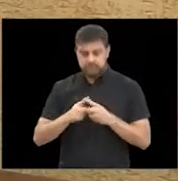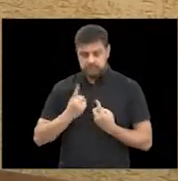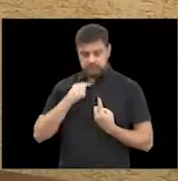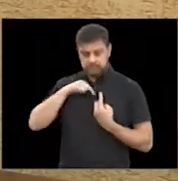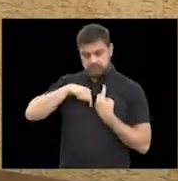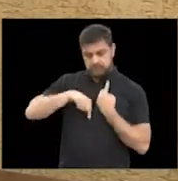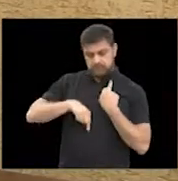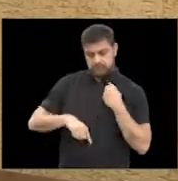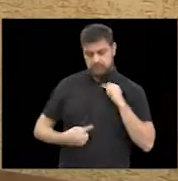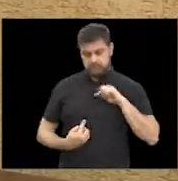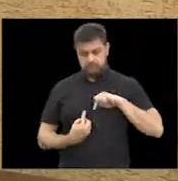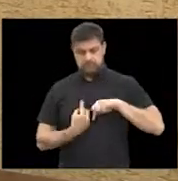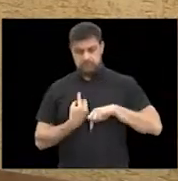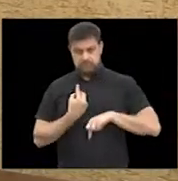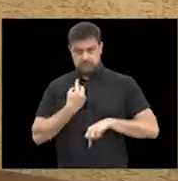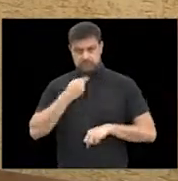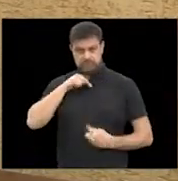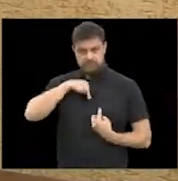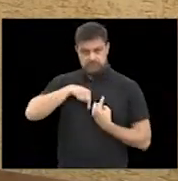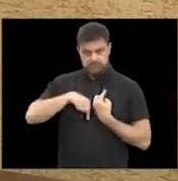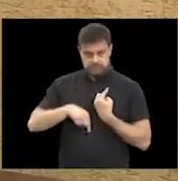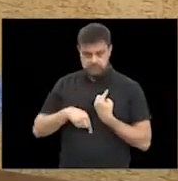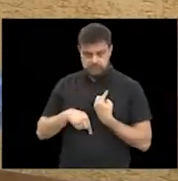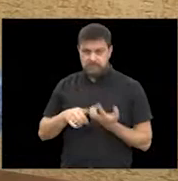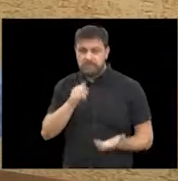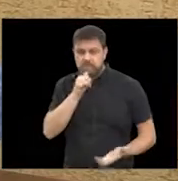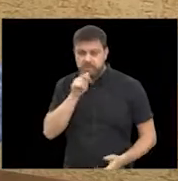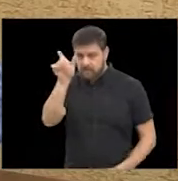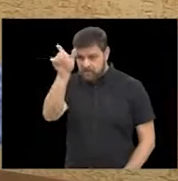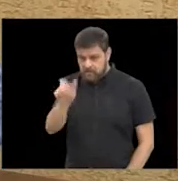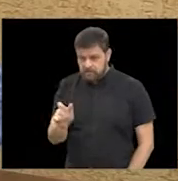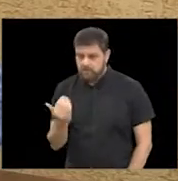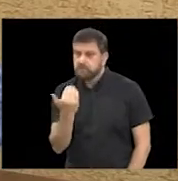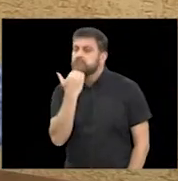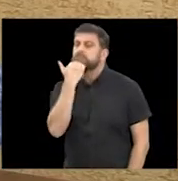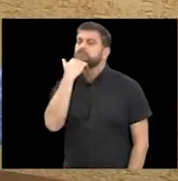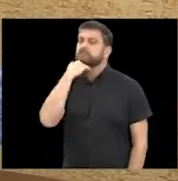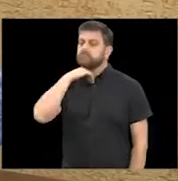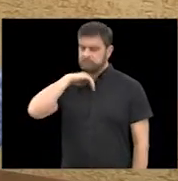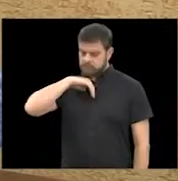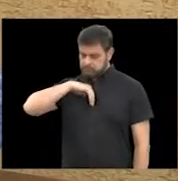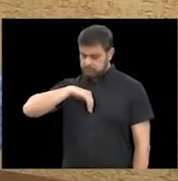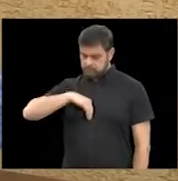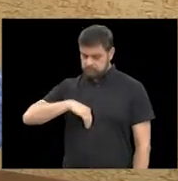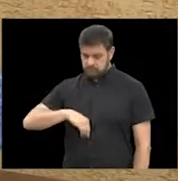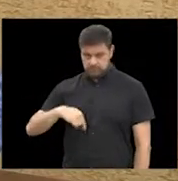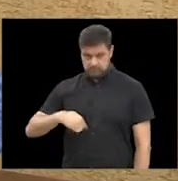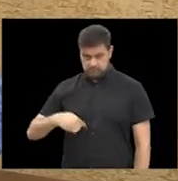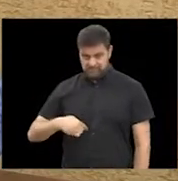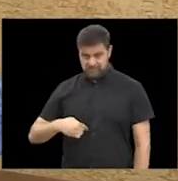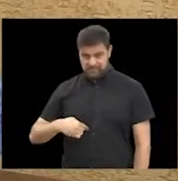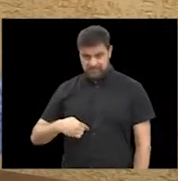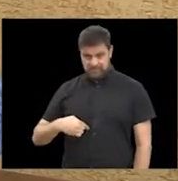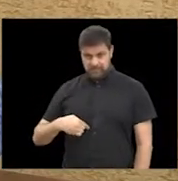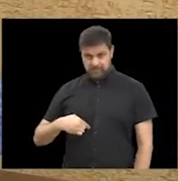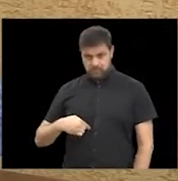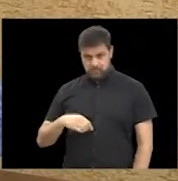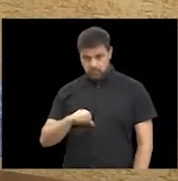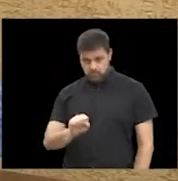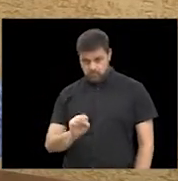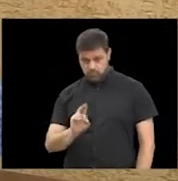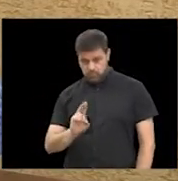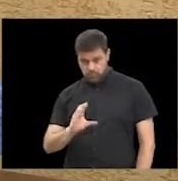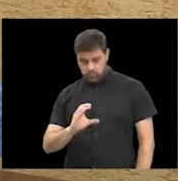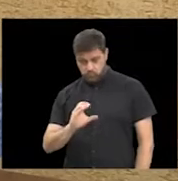refluxo, o alimento, por exemplo, ele já teve contato com o suco gástrico, isso, que fica no